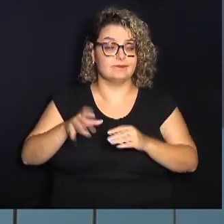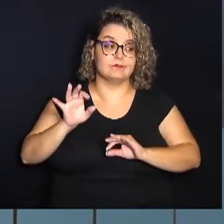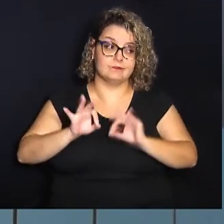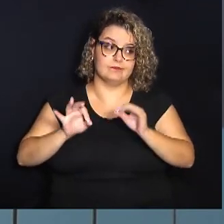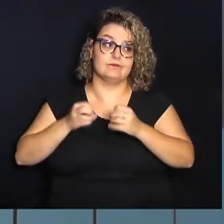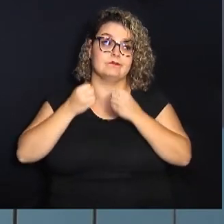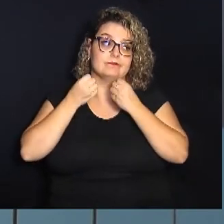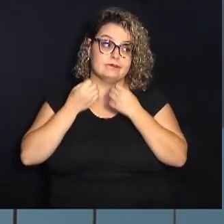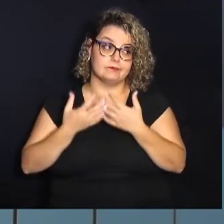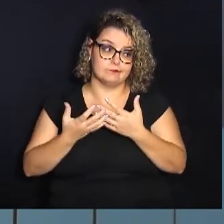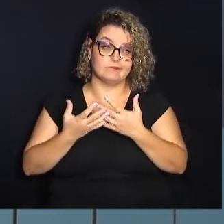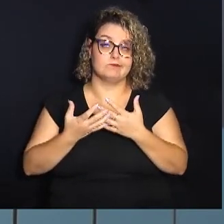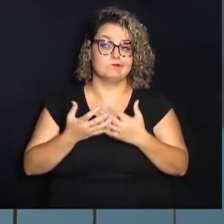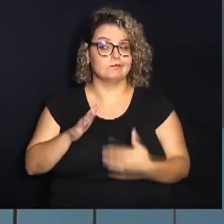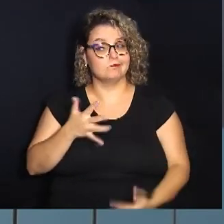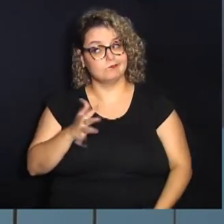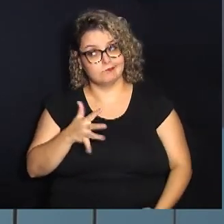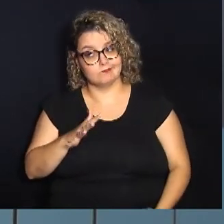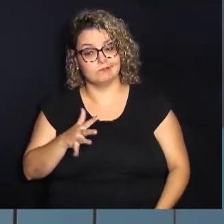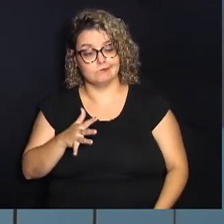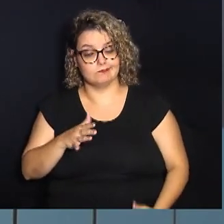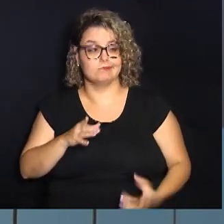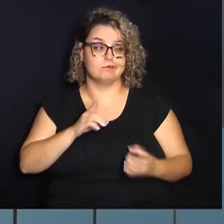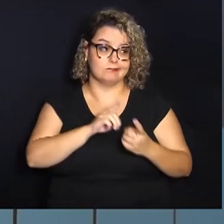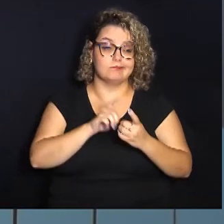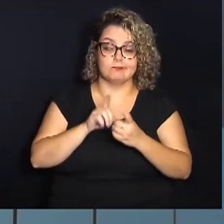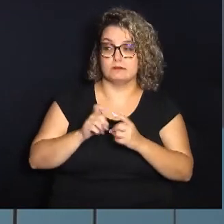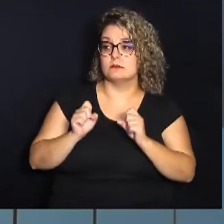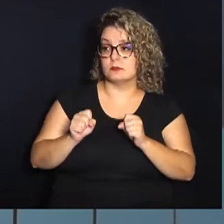preparadas para poder atender, a gente pode se fazer